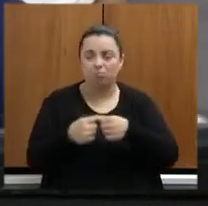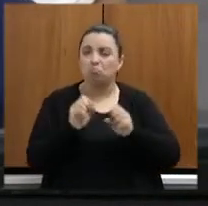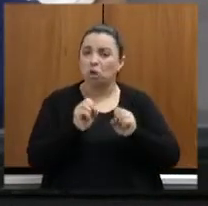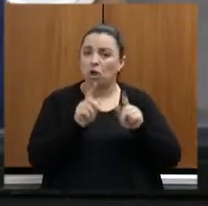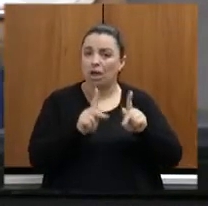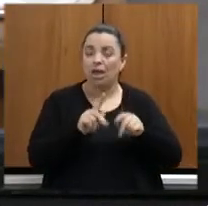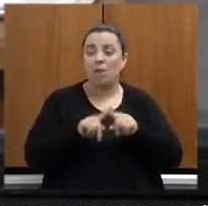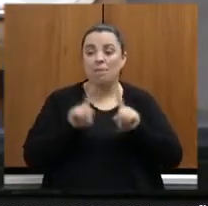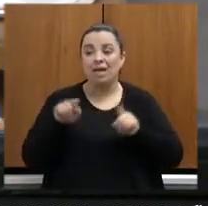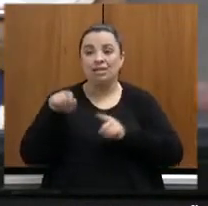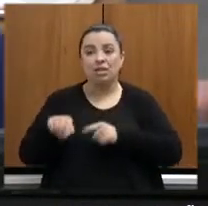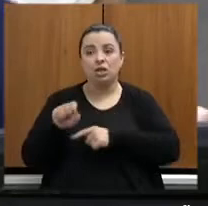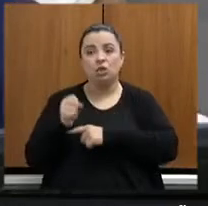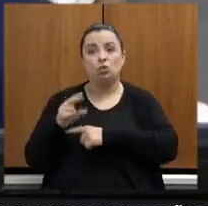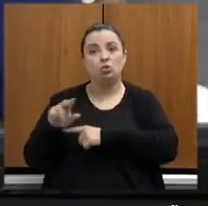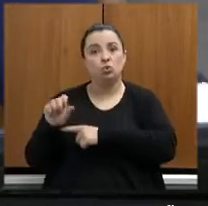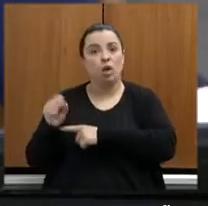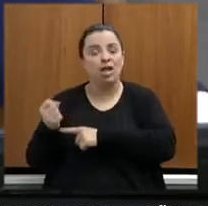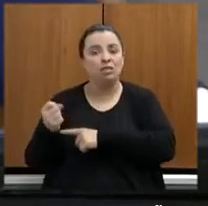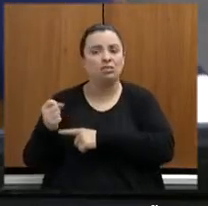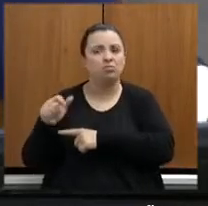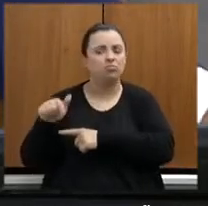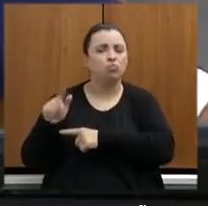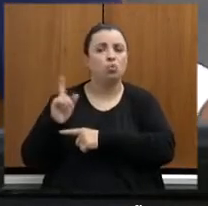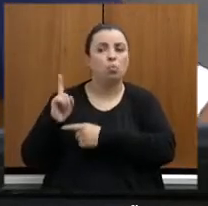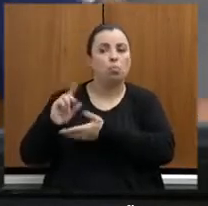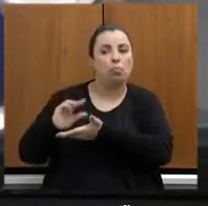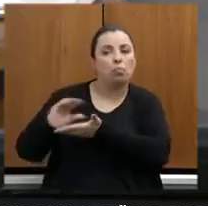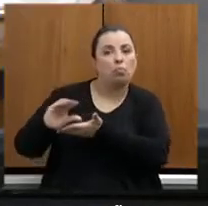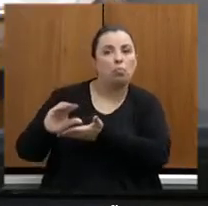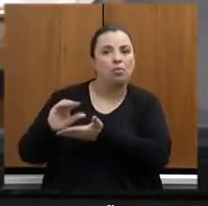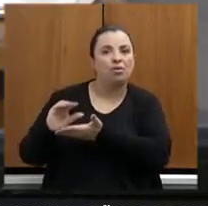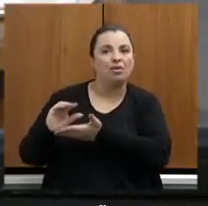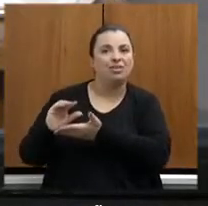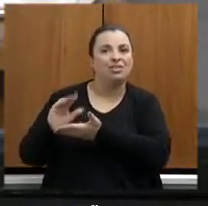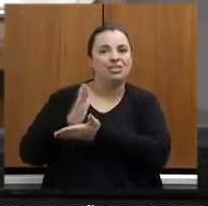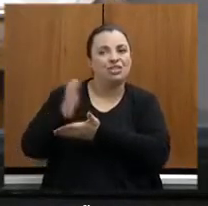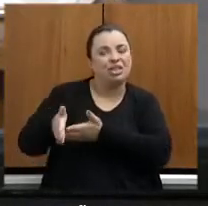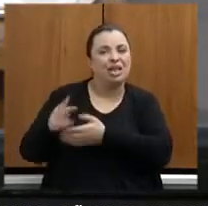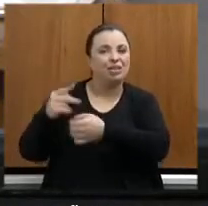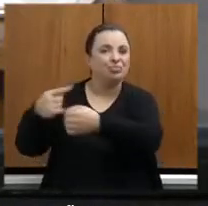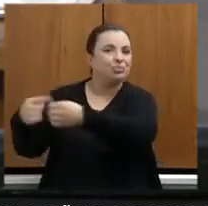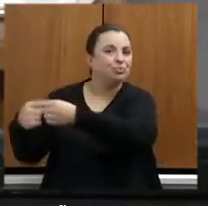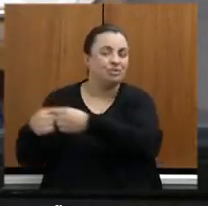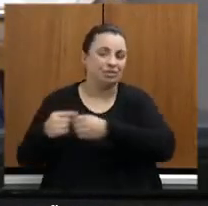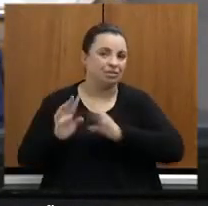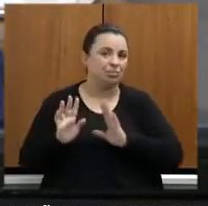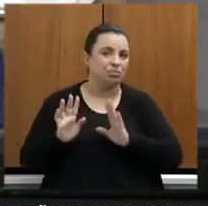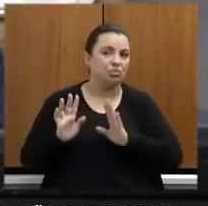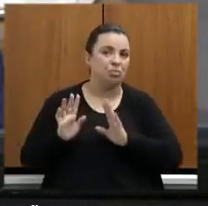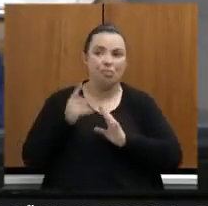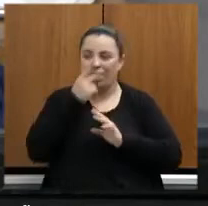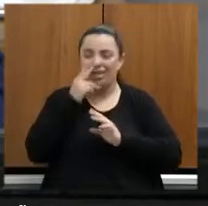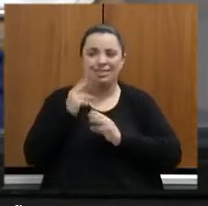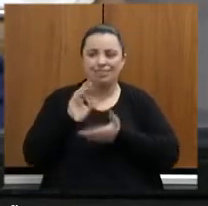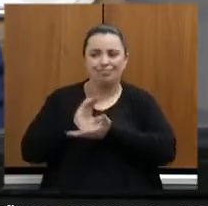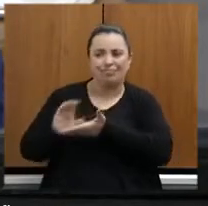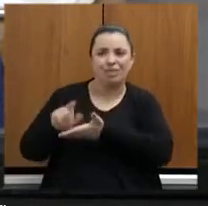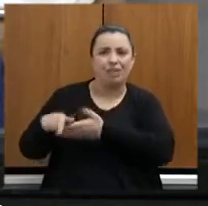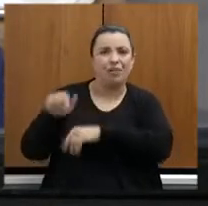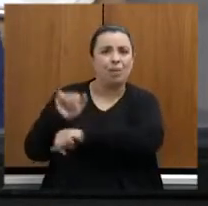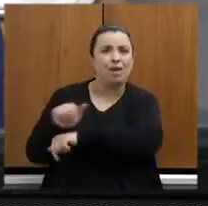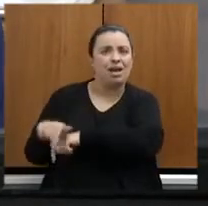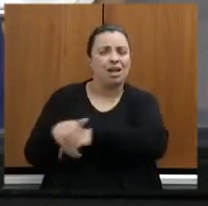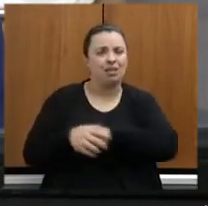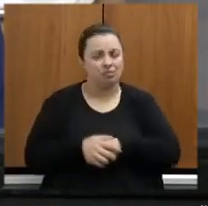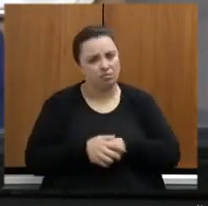nós temos algumas saídas antes de entrar na questão da certificação que são por exemplo aqui em